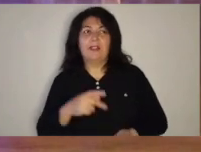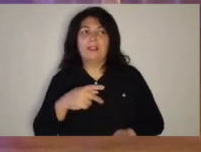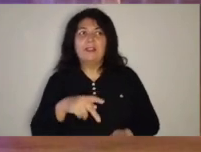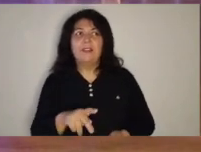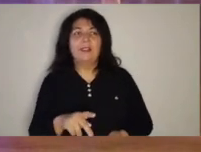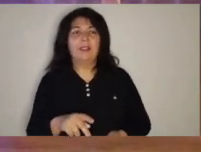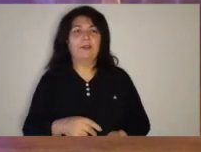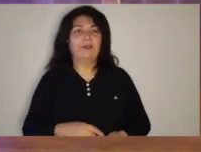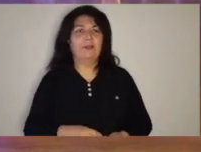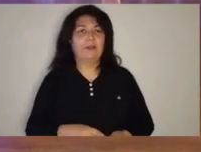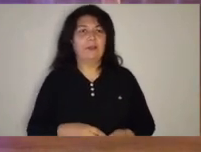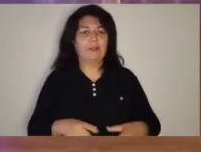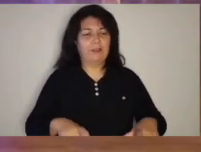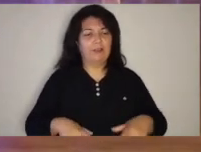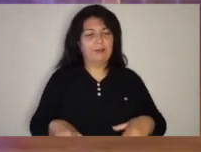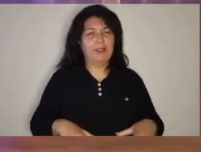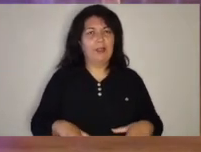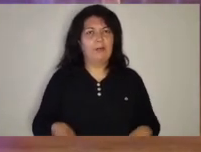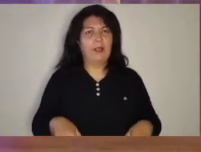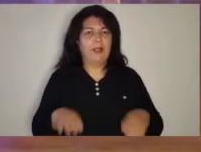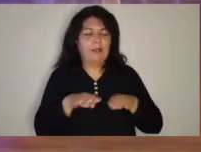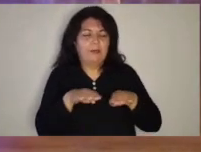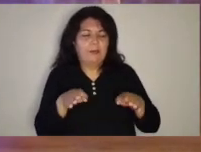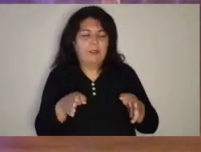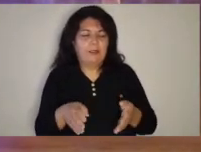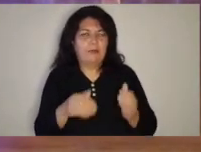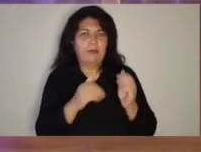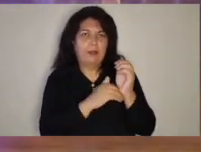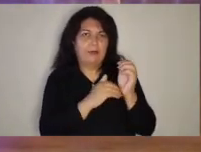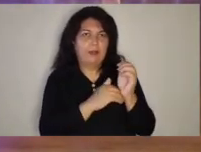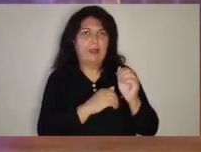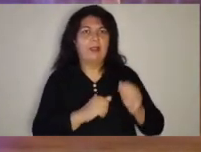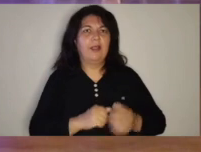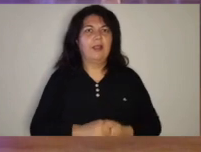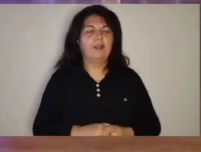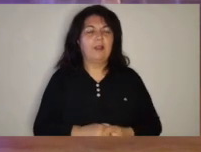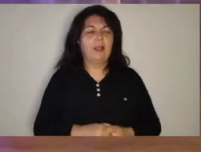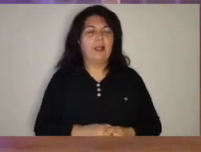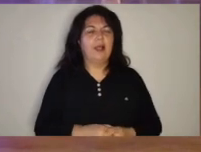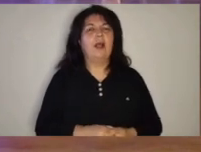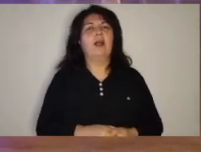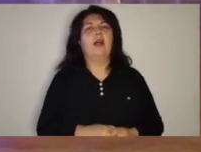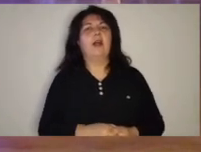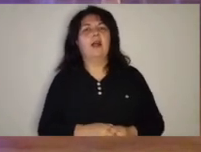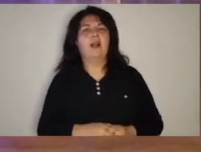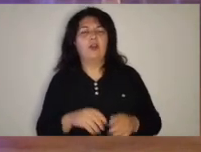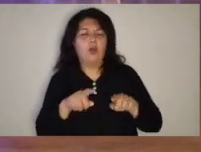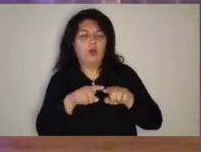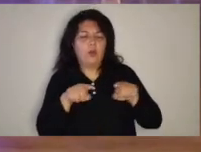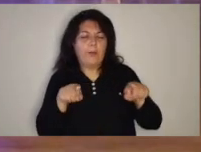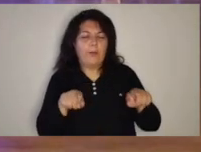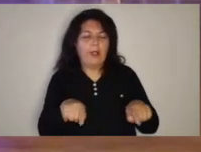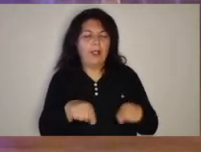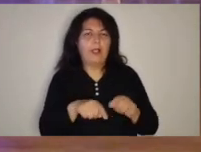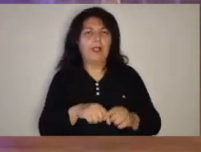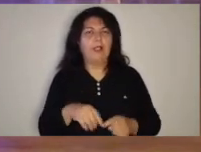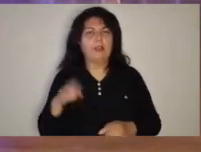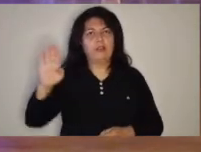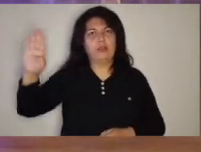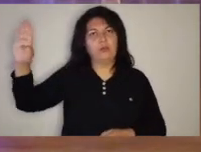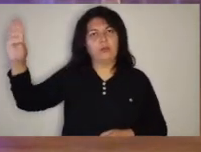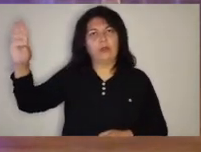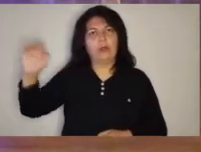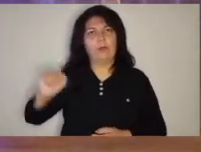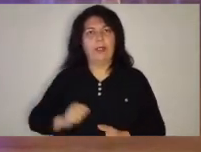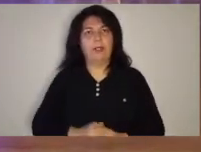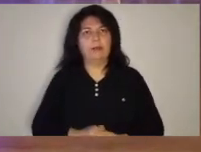Eu deixo, tá, irmãos? Tá? Eu deixo. Chico não gosta disso. Cadê o Chico? Não está aí, né? Então tá bom. Irmãos, eu tenho